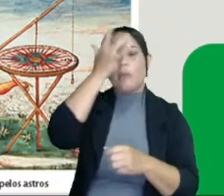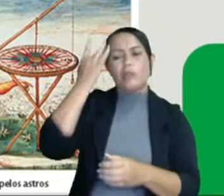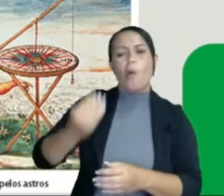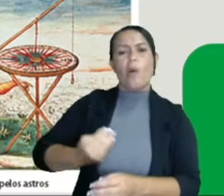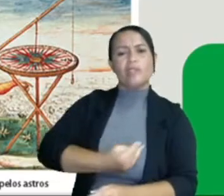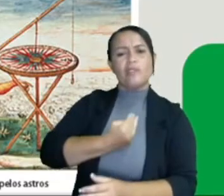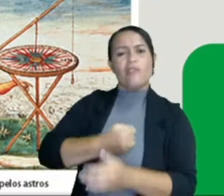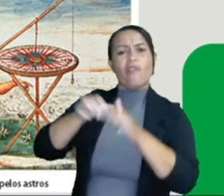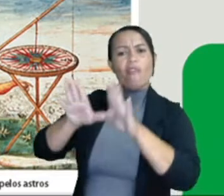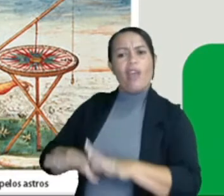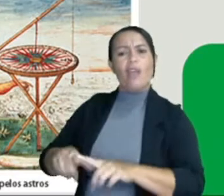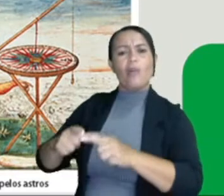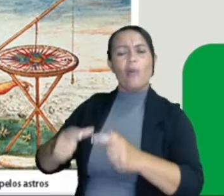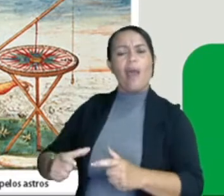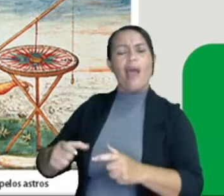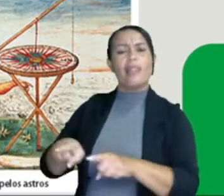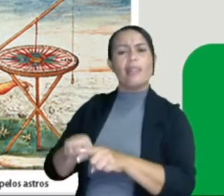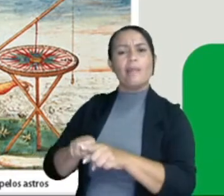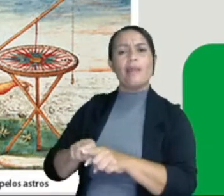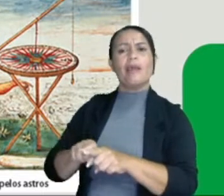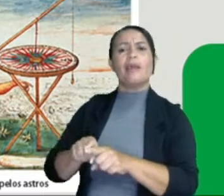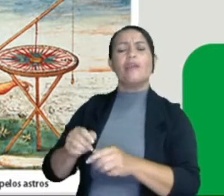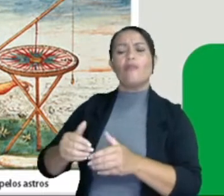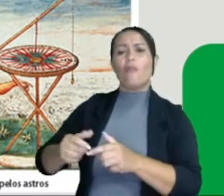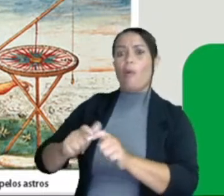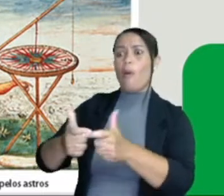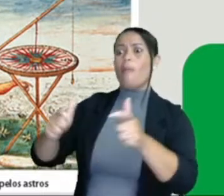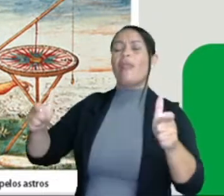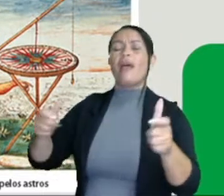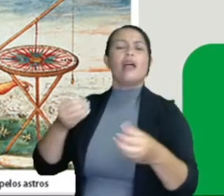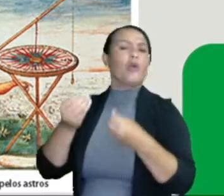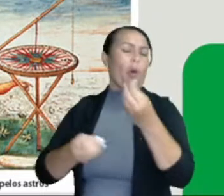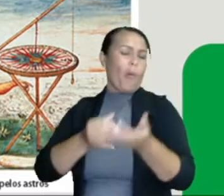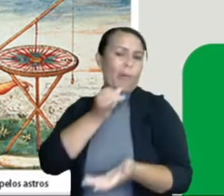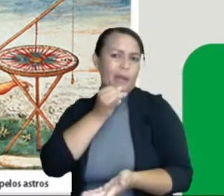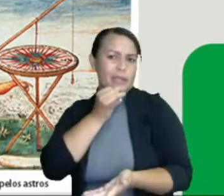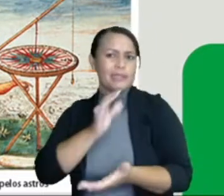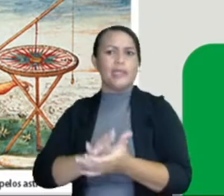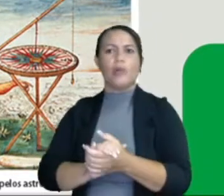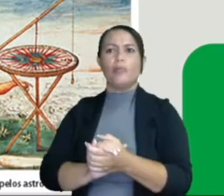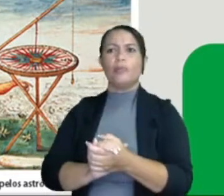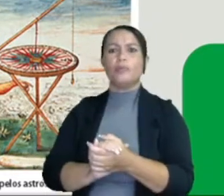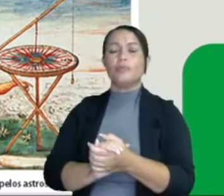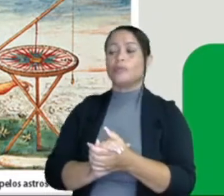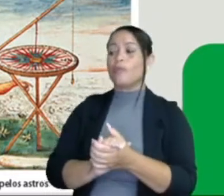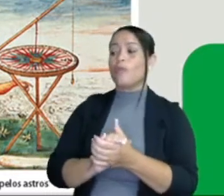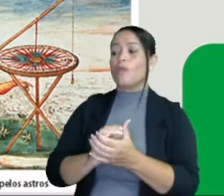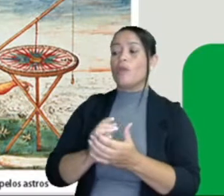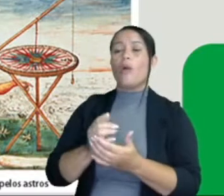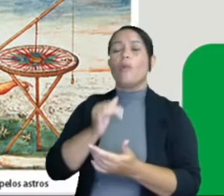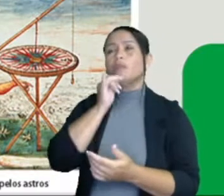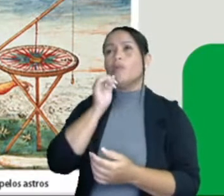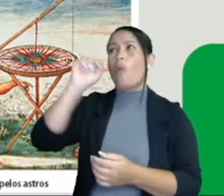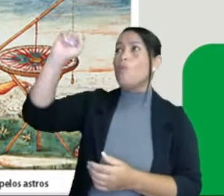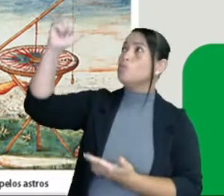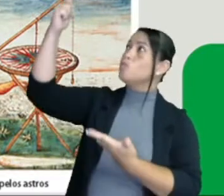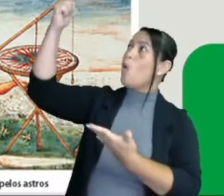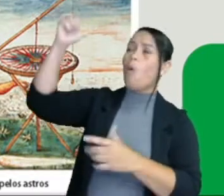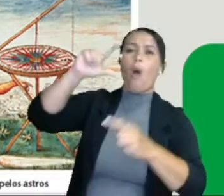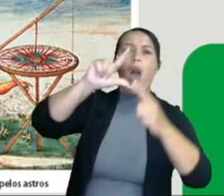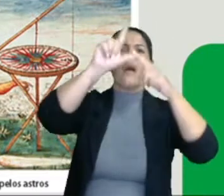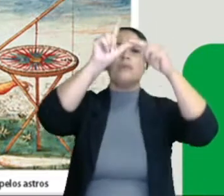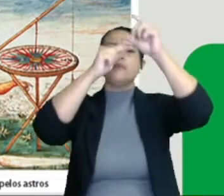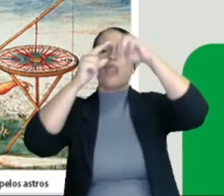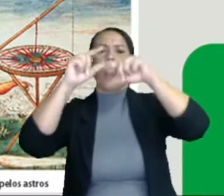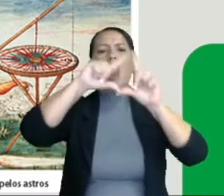de se localizar, foram sendo criadas, tá? E aí a gente tem, por exemplo, os corpos celestes, o Sol, as